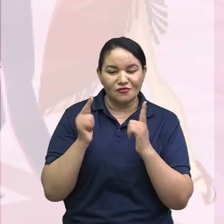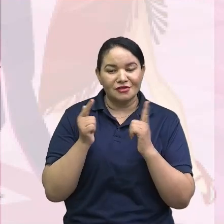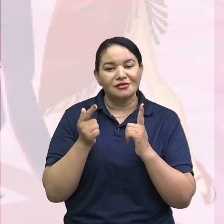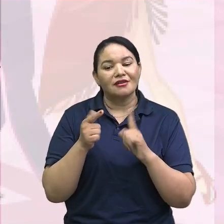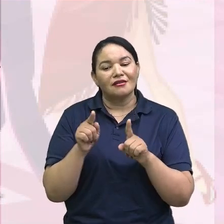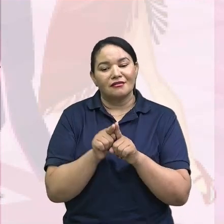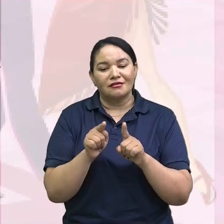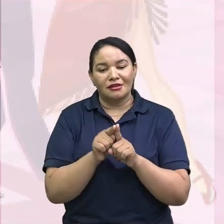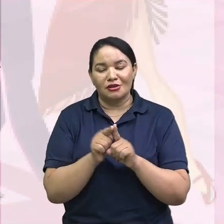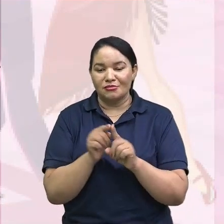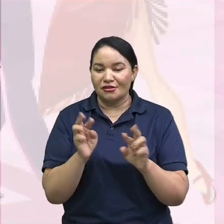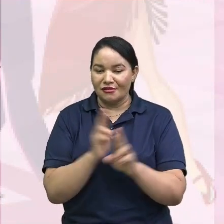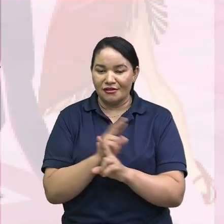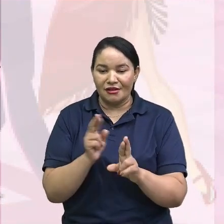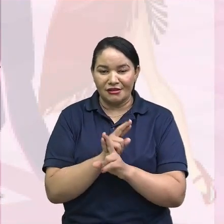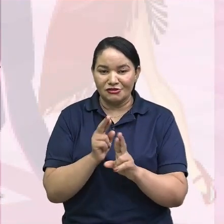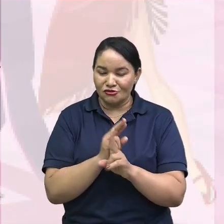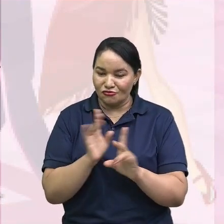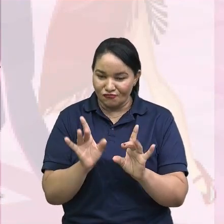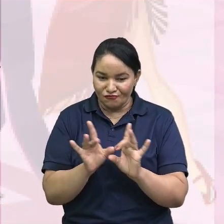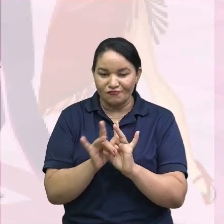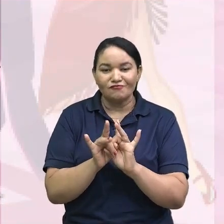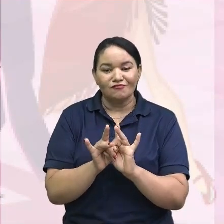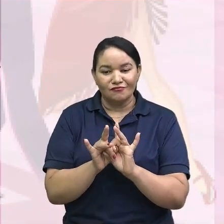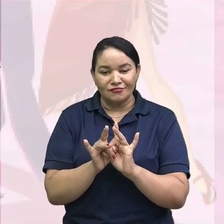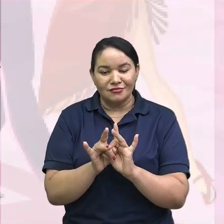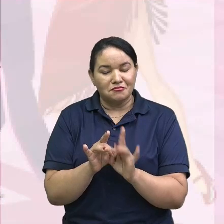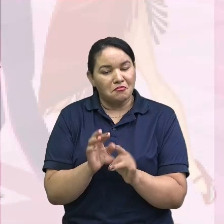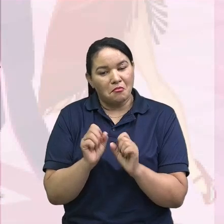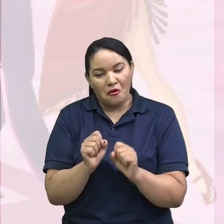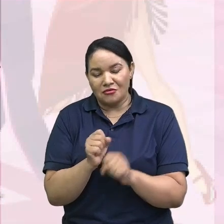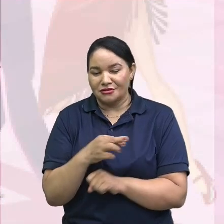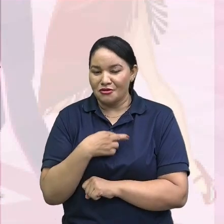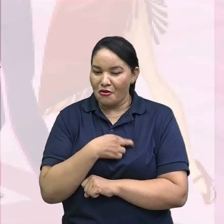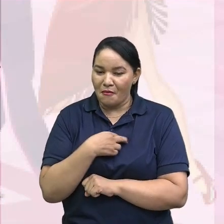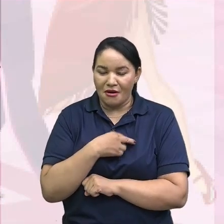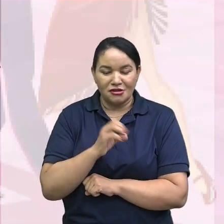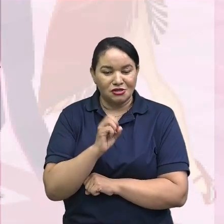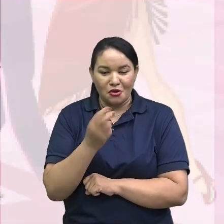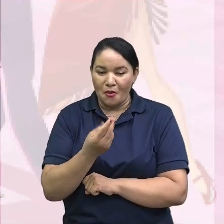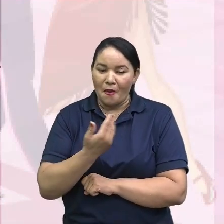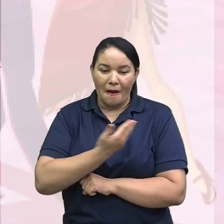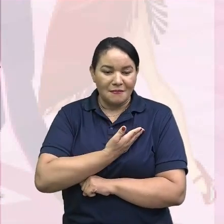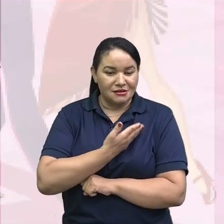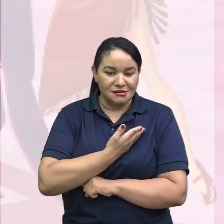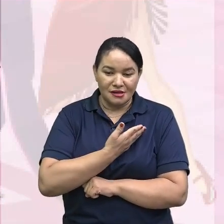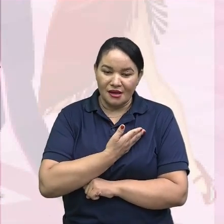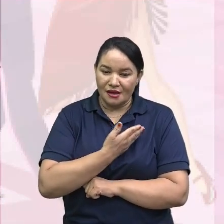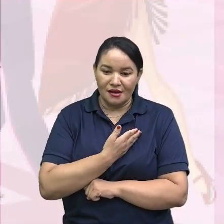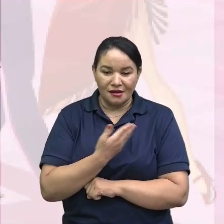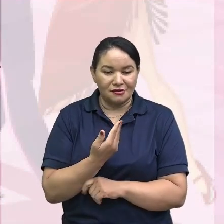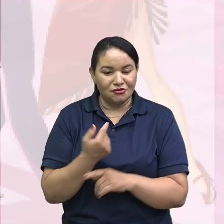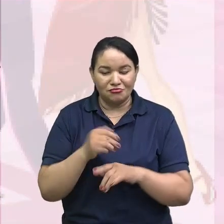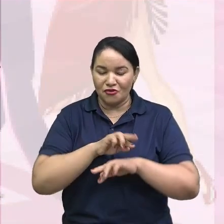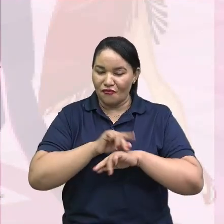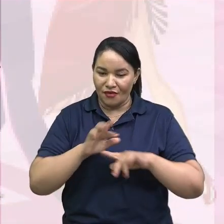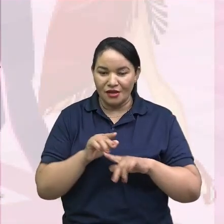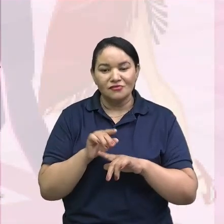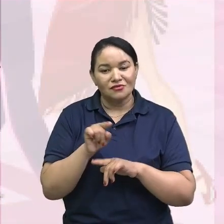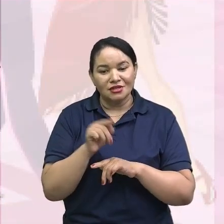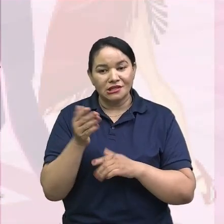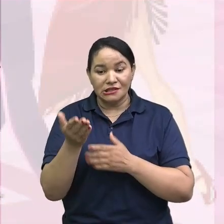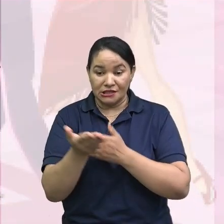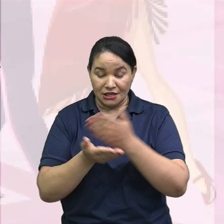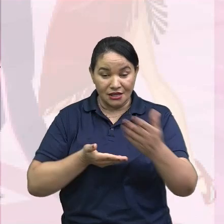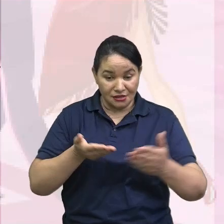de relações sociais, seja de romance, de amizade, entre outros. Lembra que eu disse a questão de você precisar interagir